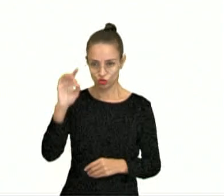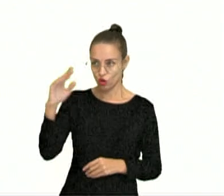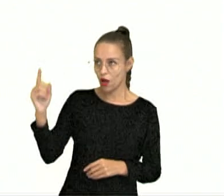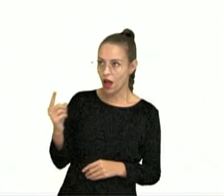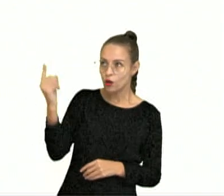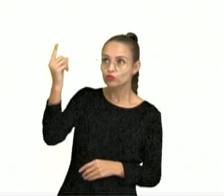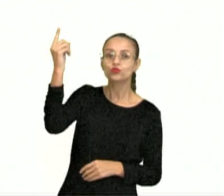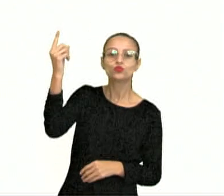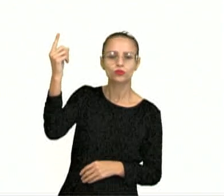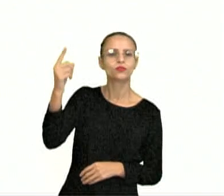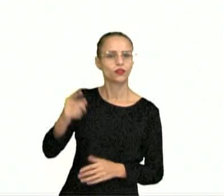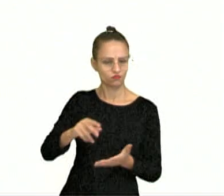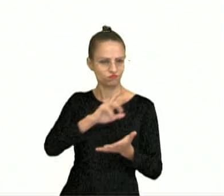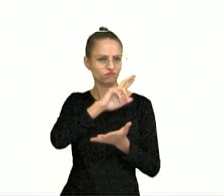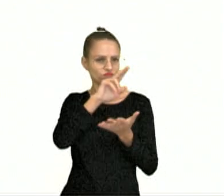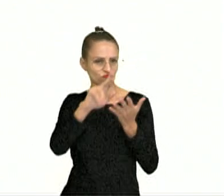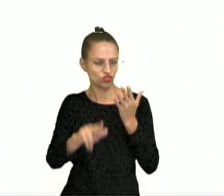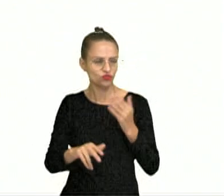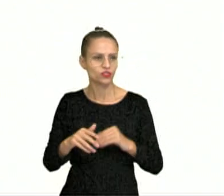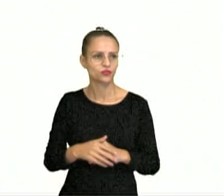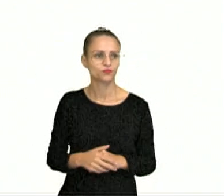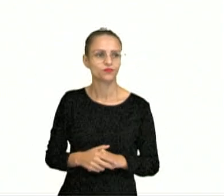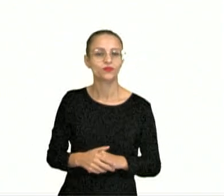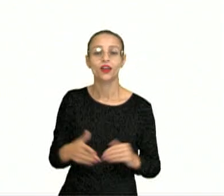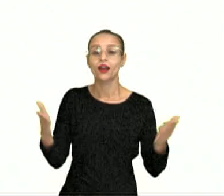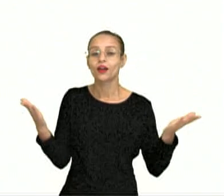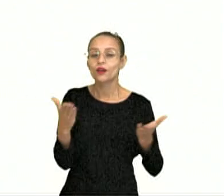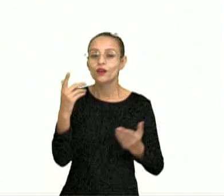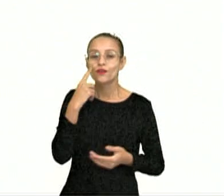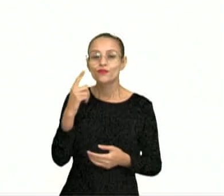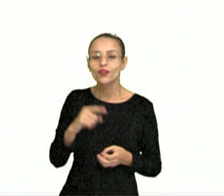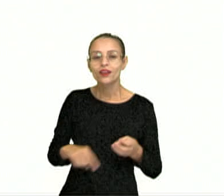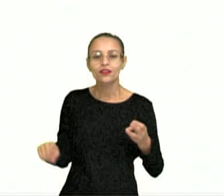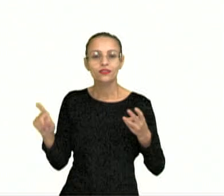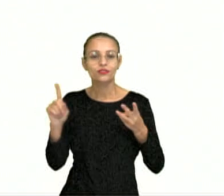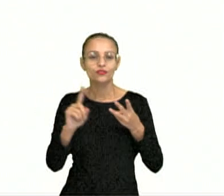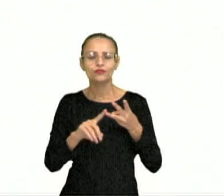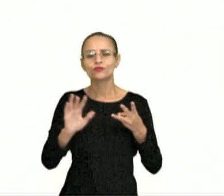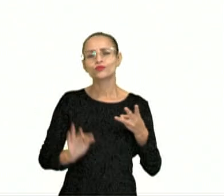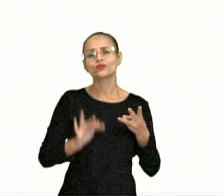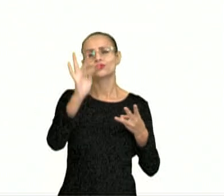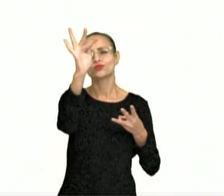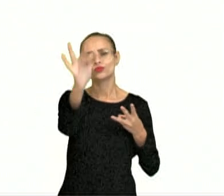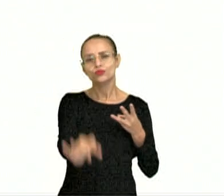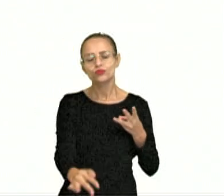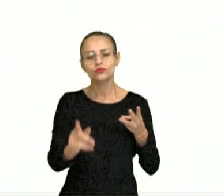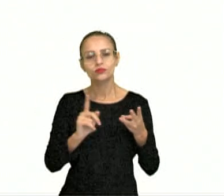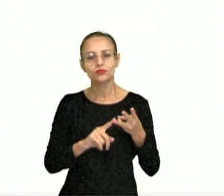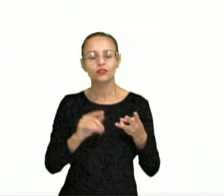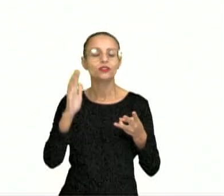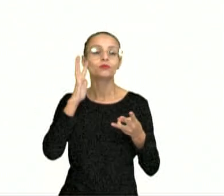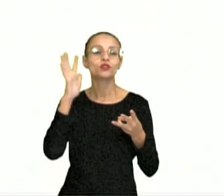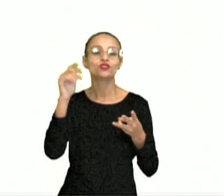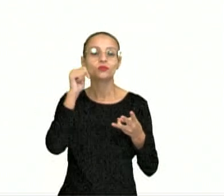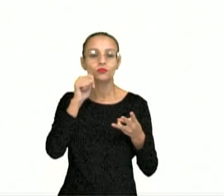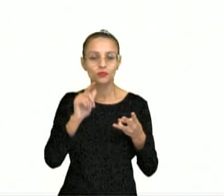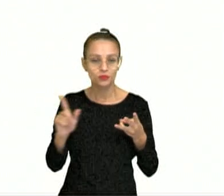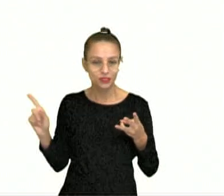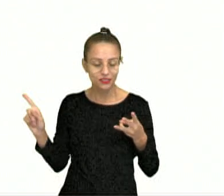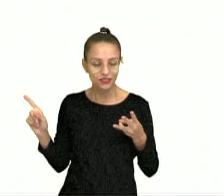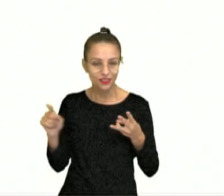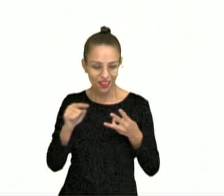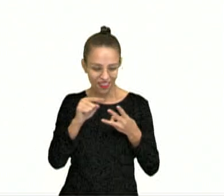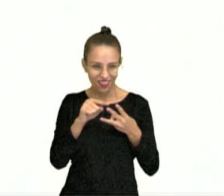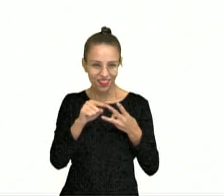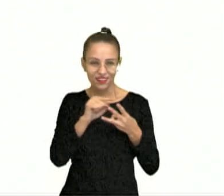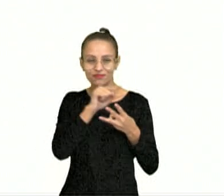altura, mas entre outras? Agora vamos saltar para o futuro e imaginamos que essa moça do centro da